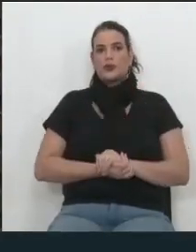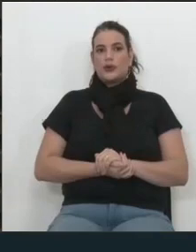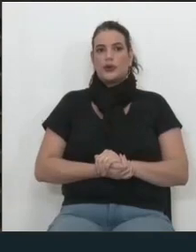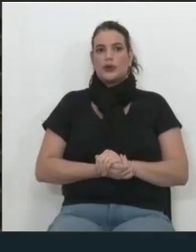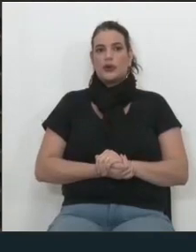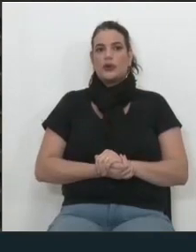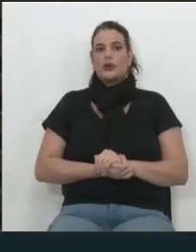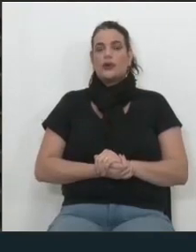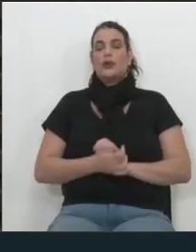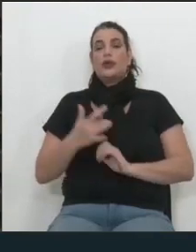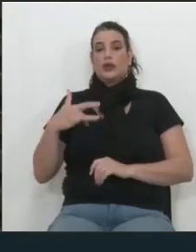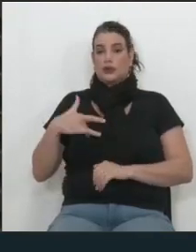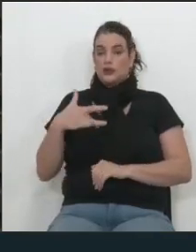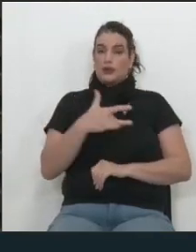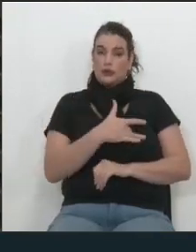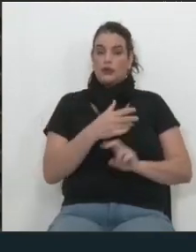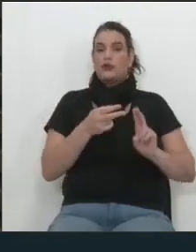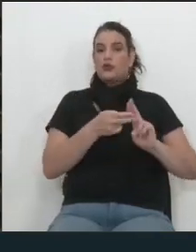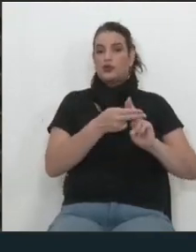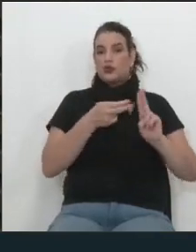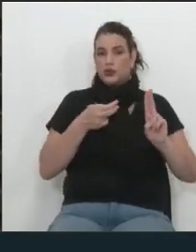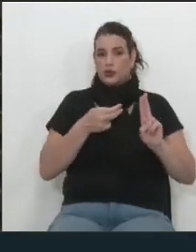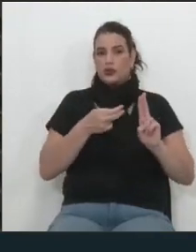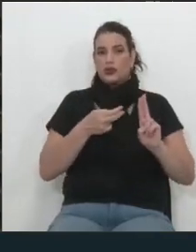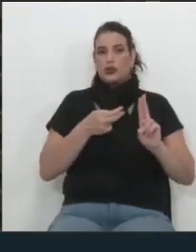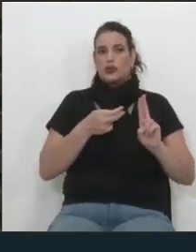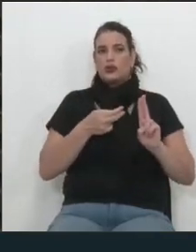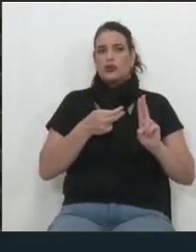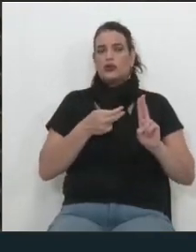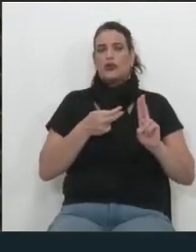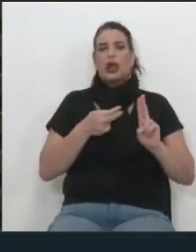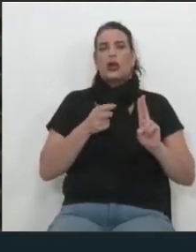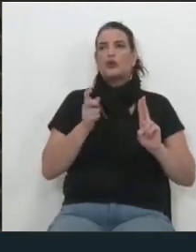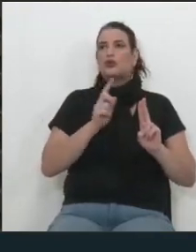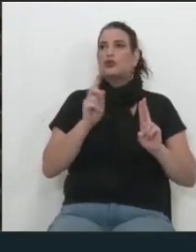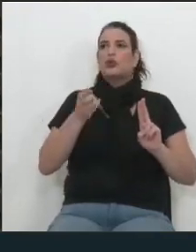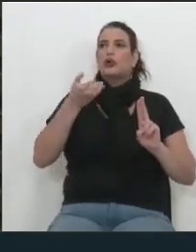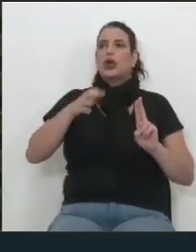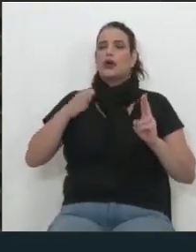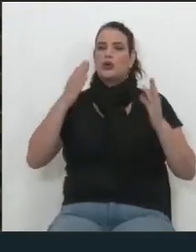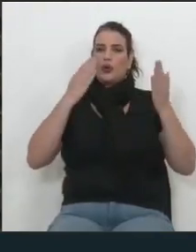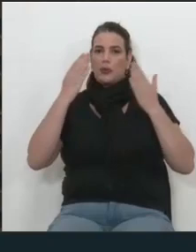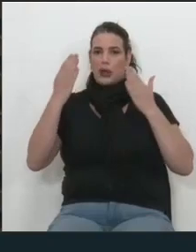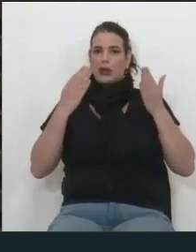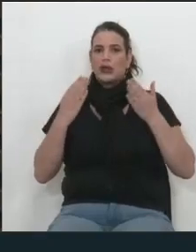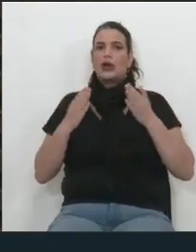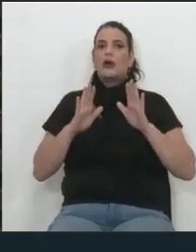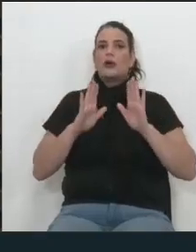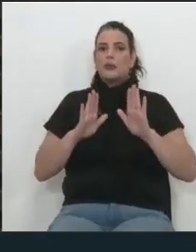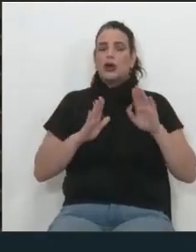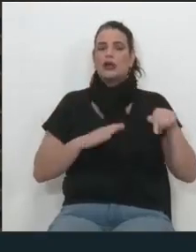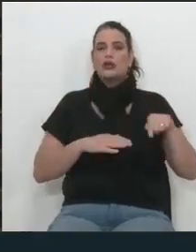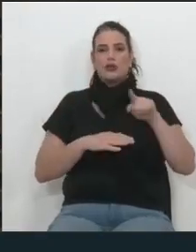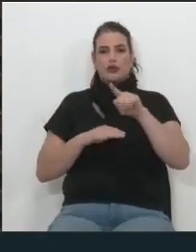saúde SUS, eu não quero nem fazer uma comparação, mas eu fui passar no